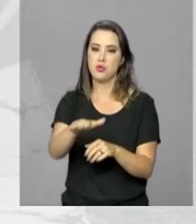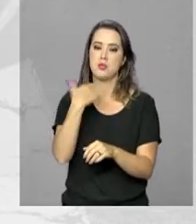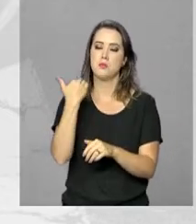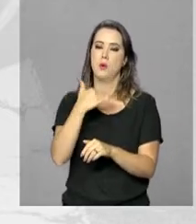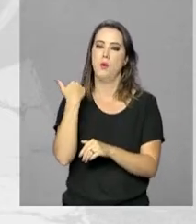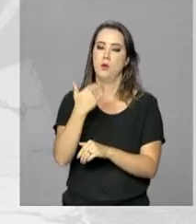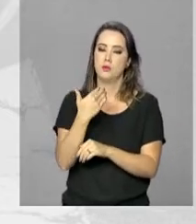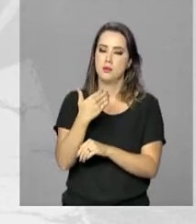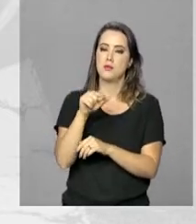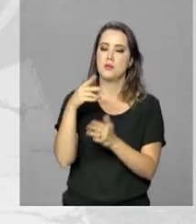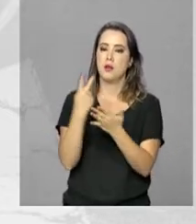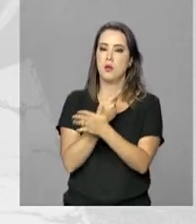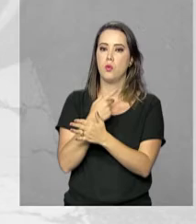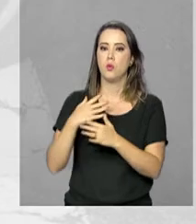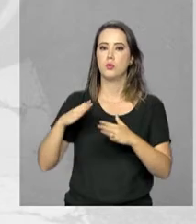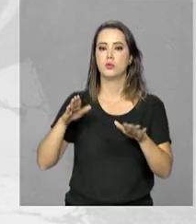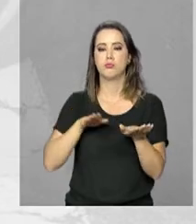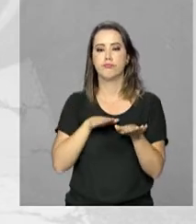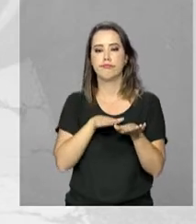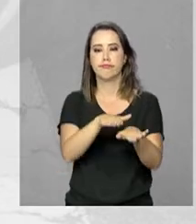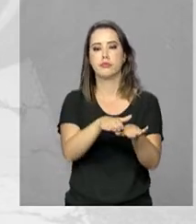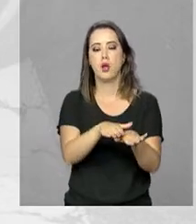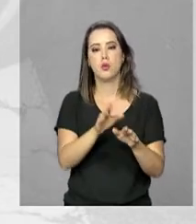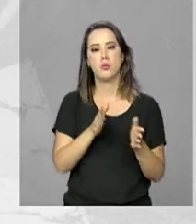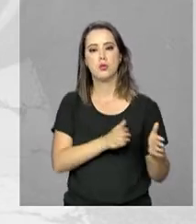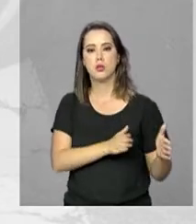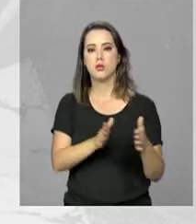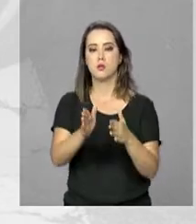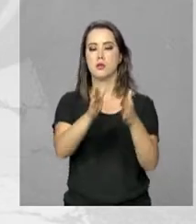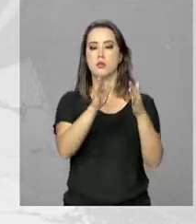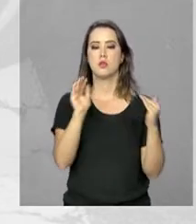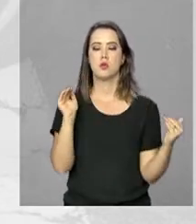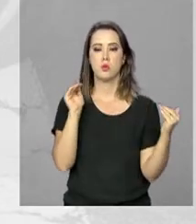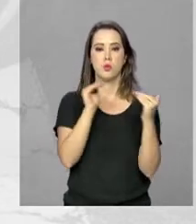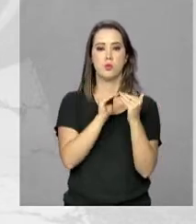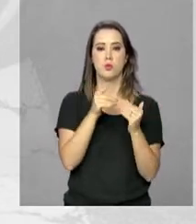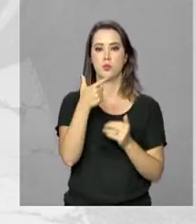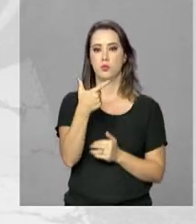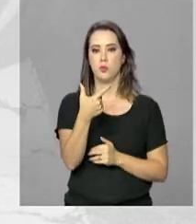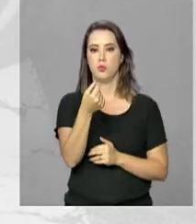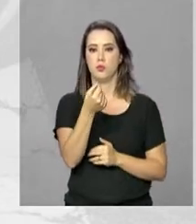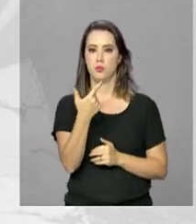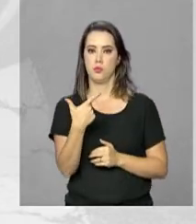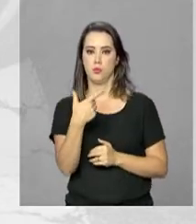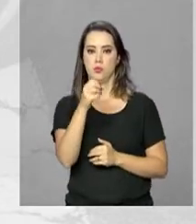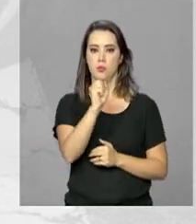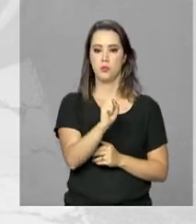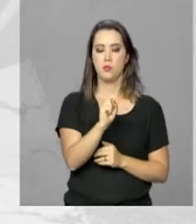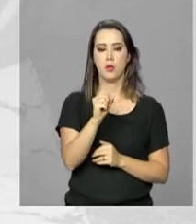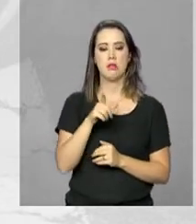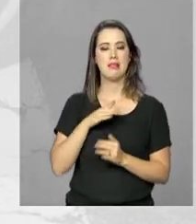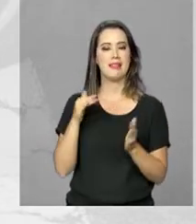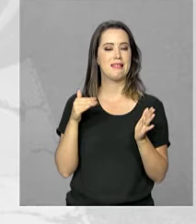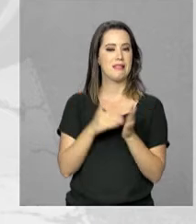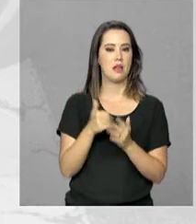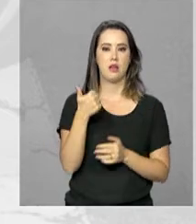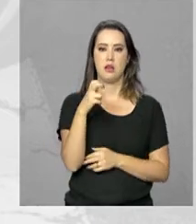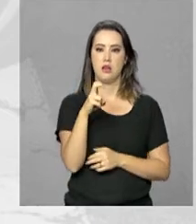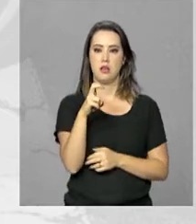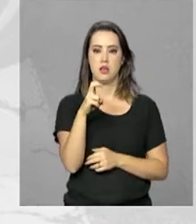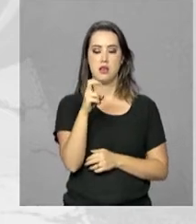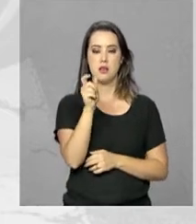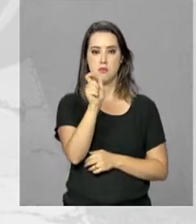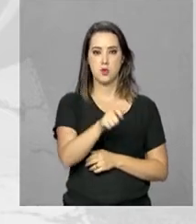no trânsito das cidades e rodovias ou seja a meta em 2028 registrar no máximo 15